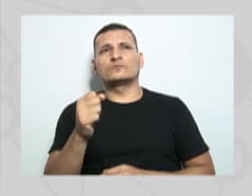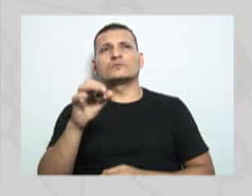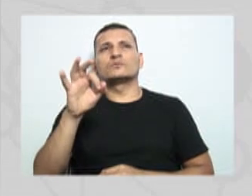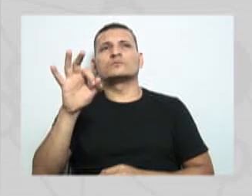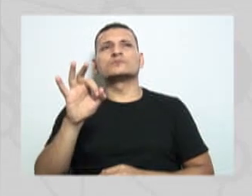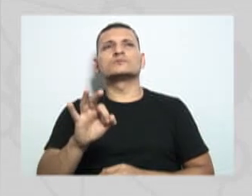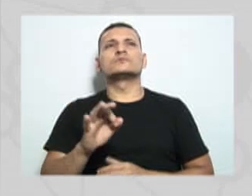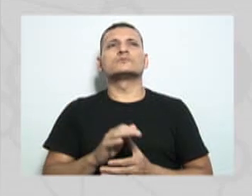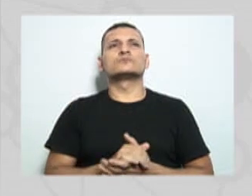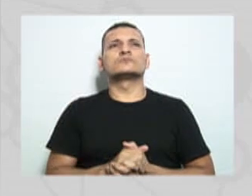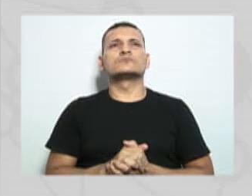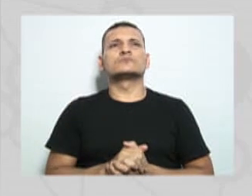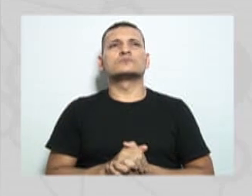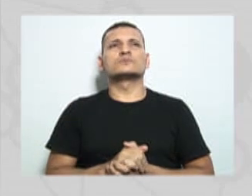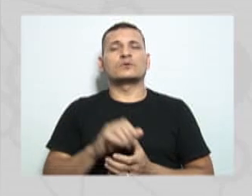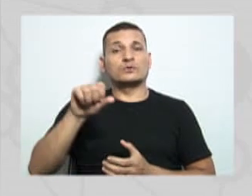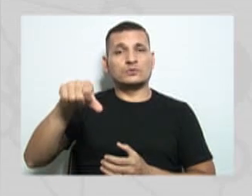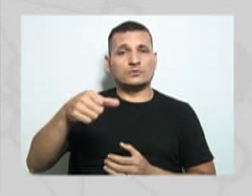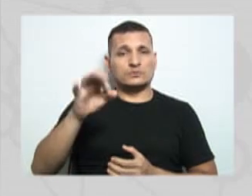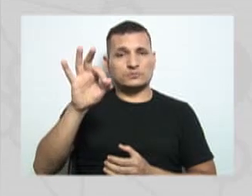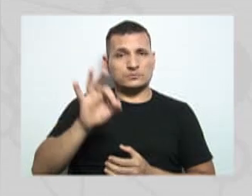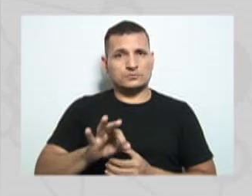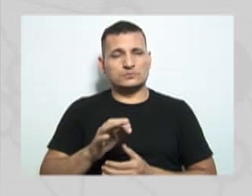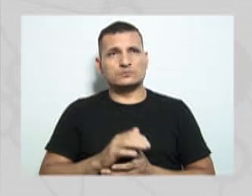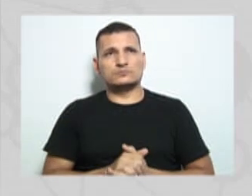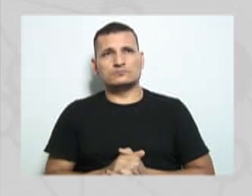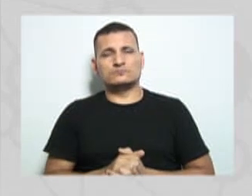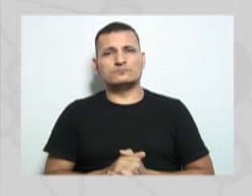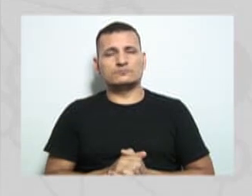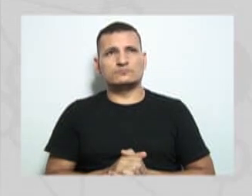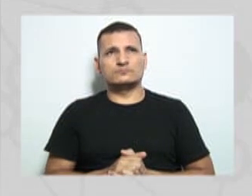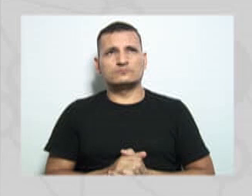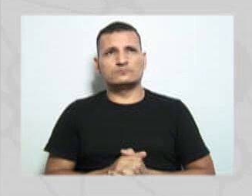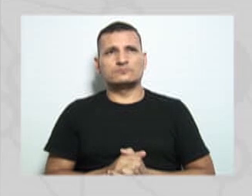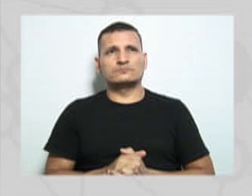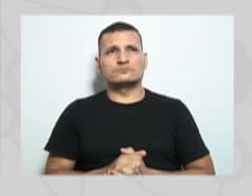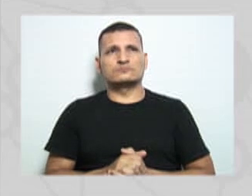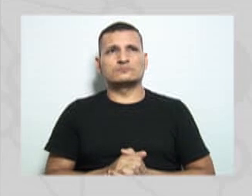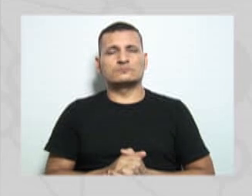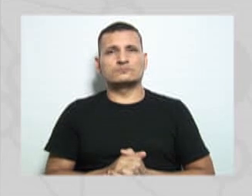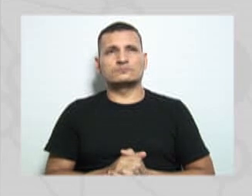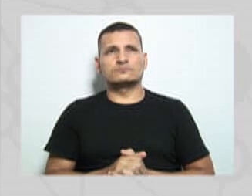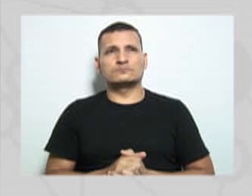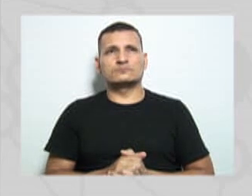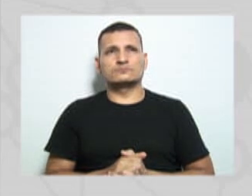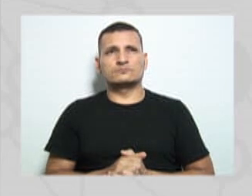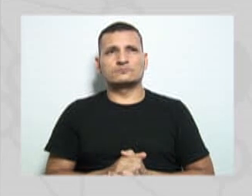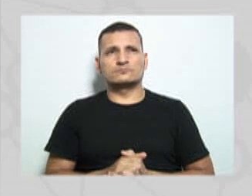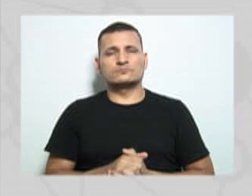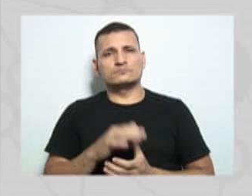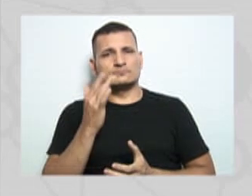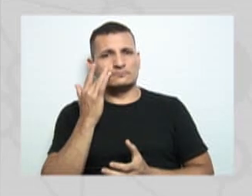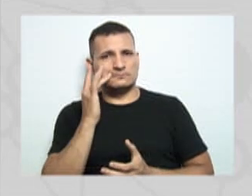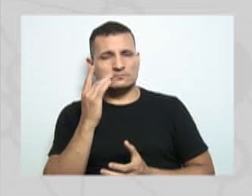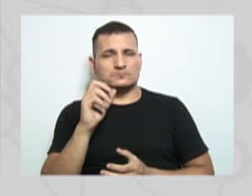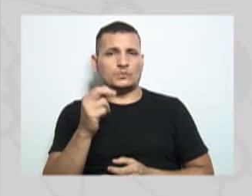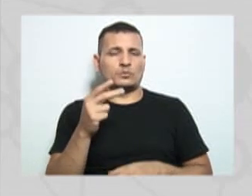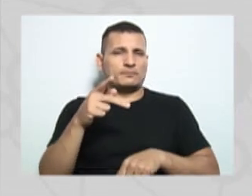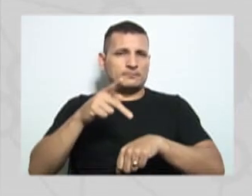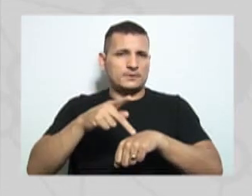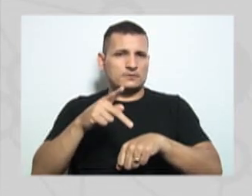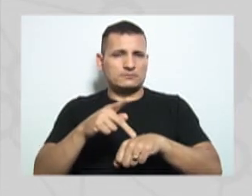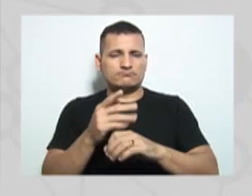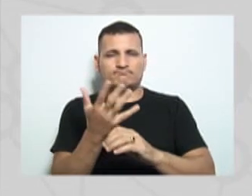a produtos e atividades, ou seja, 9% quando é para ouro e pedras